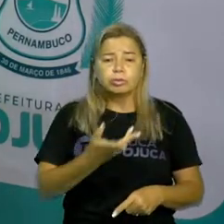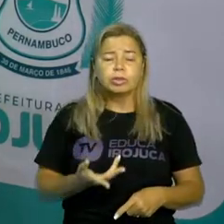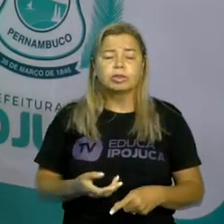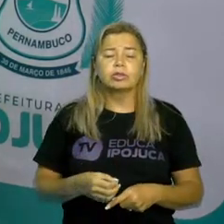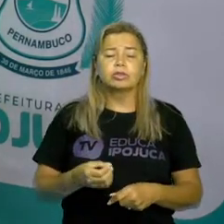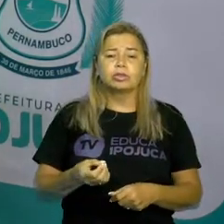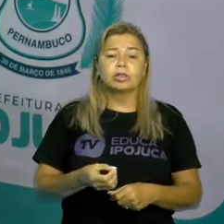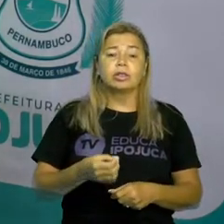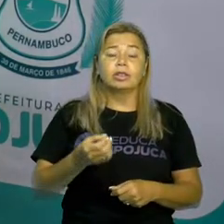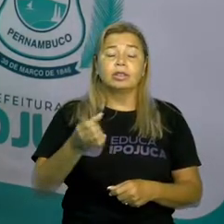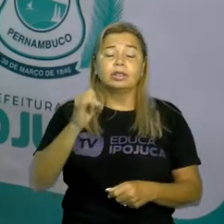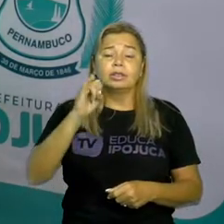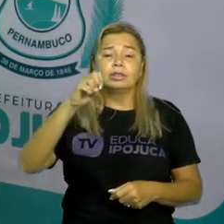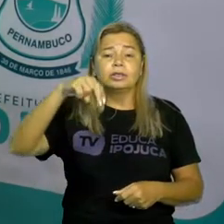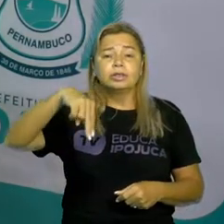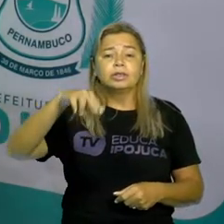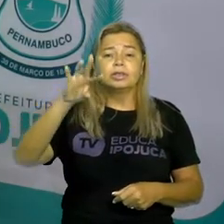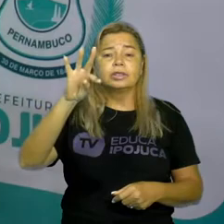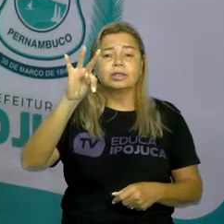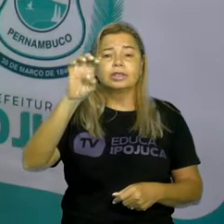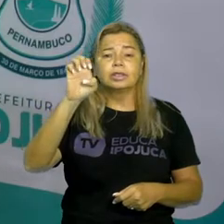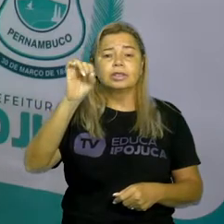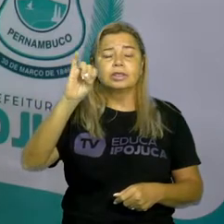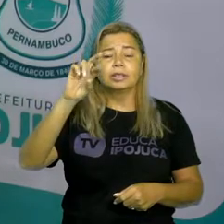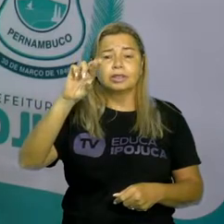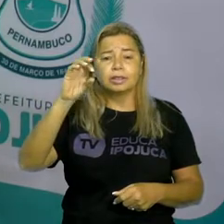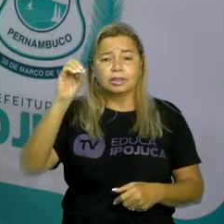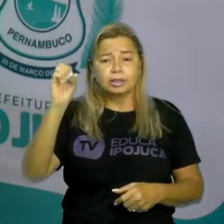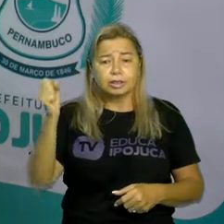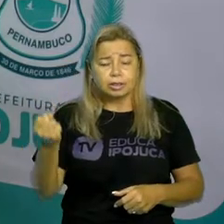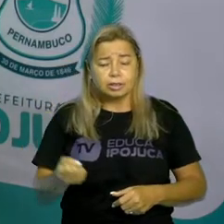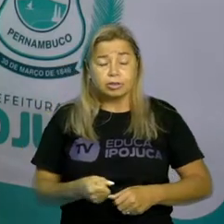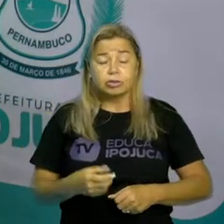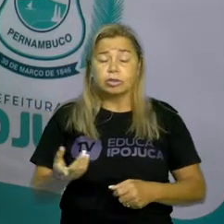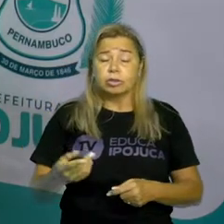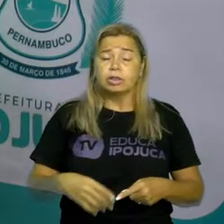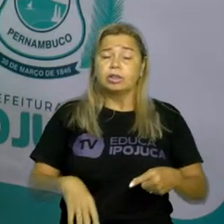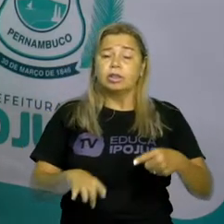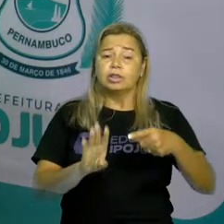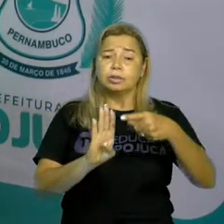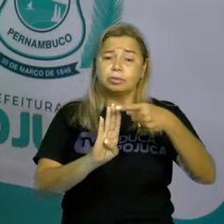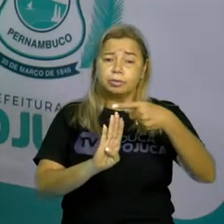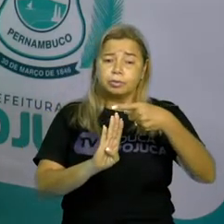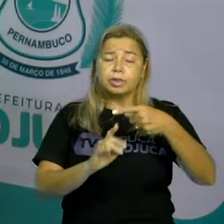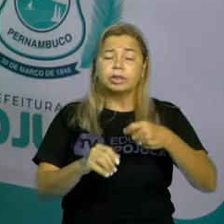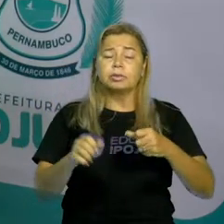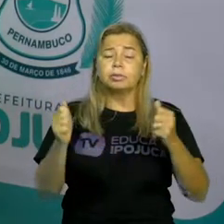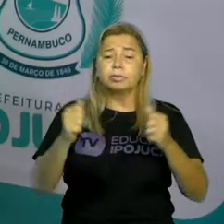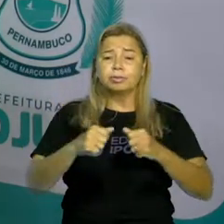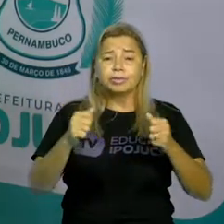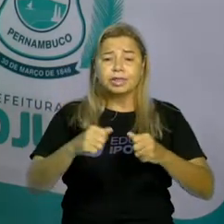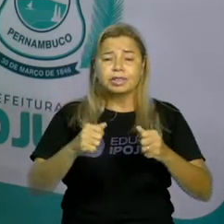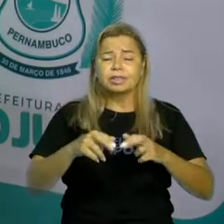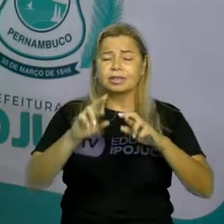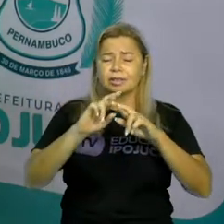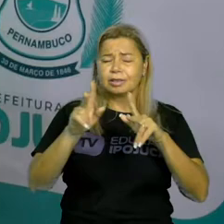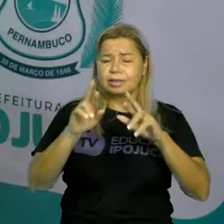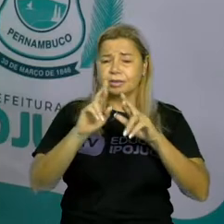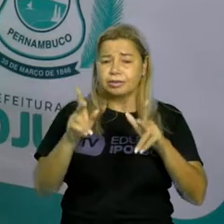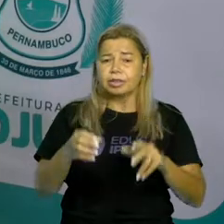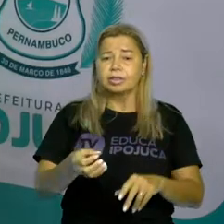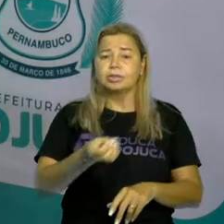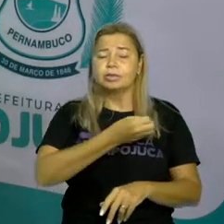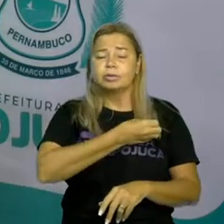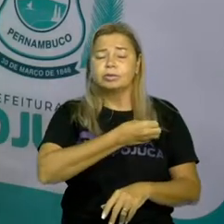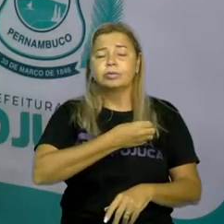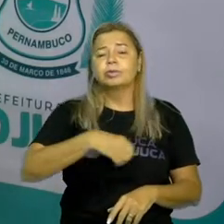que bebê seja qualquer número diferente de zero como a gente já falou então esse precisa ser o número inteiro não pode ser menos ou